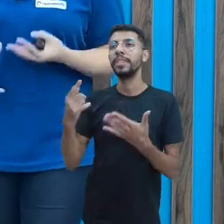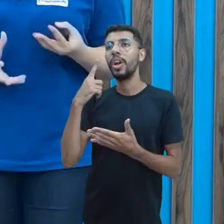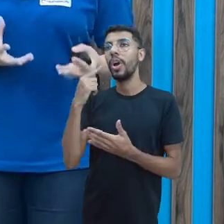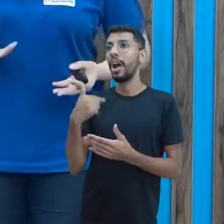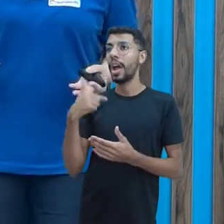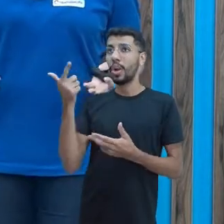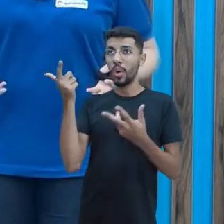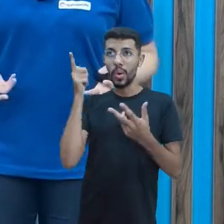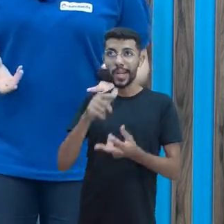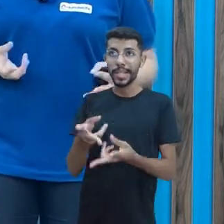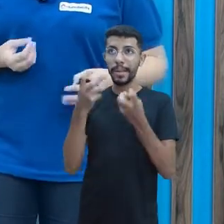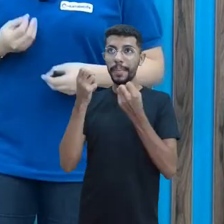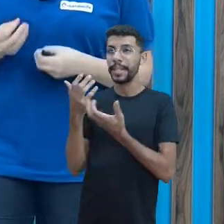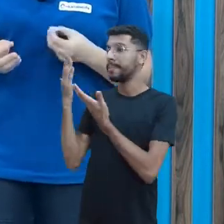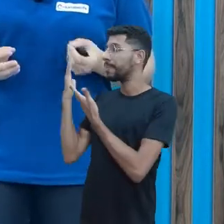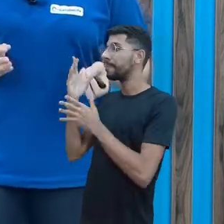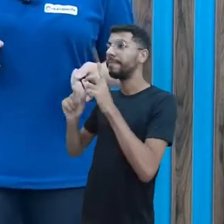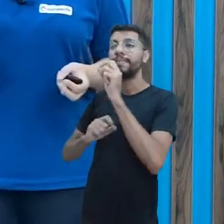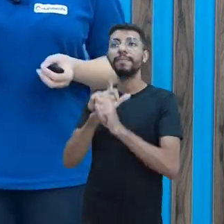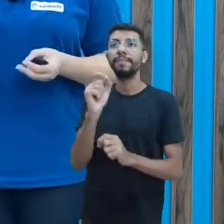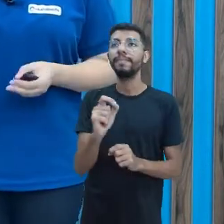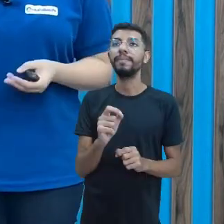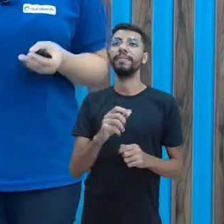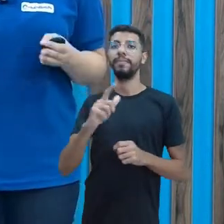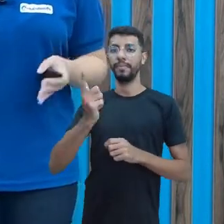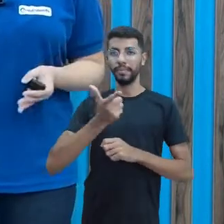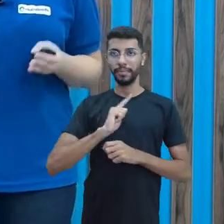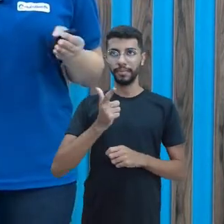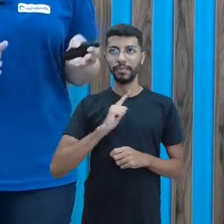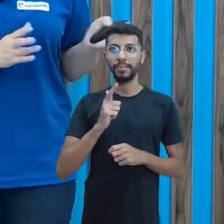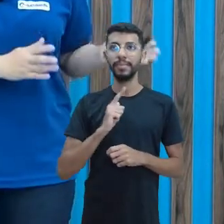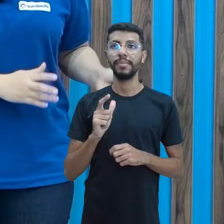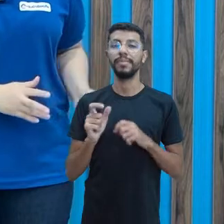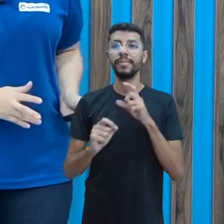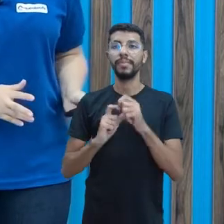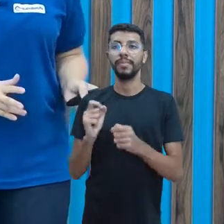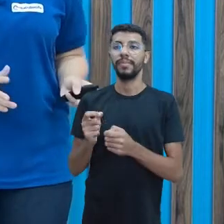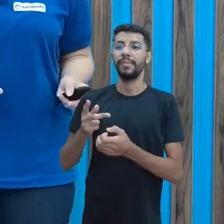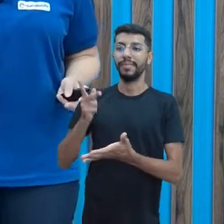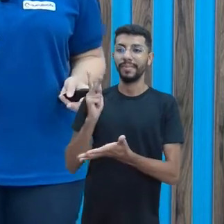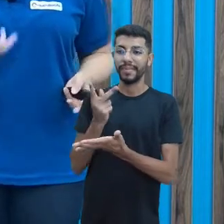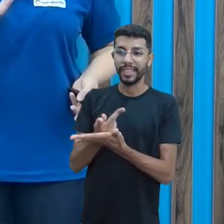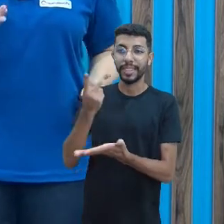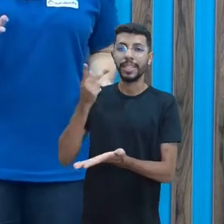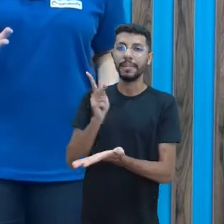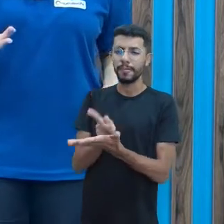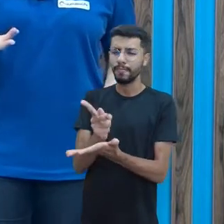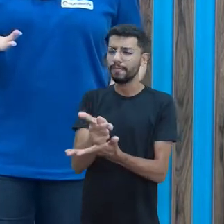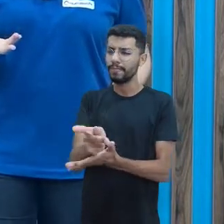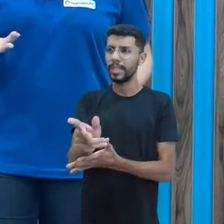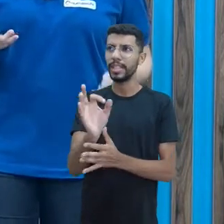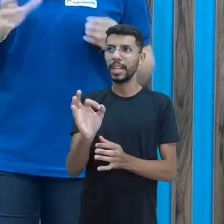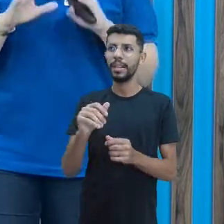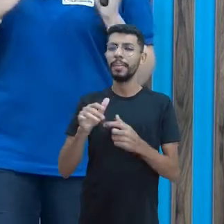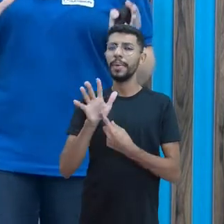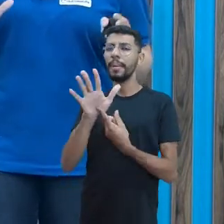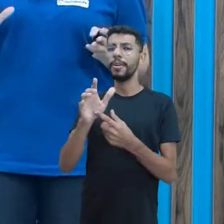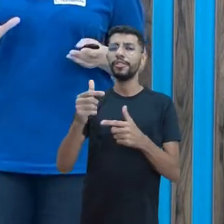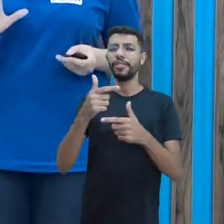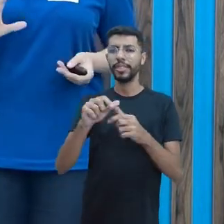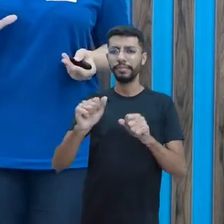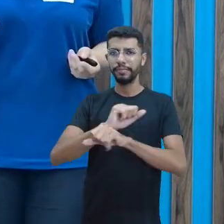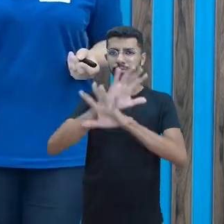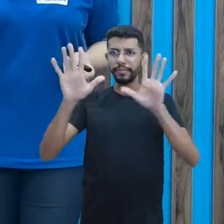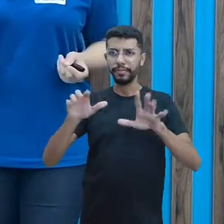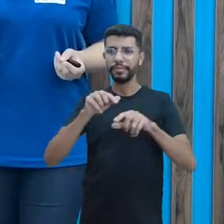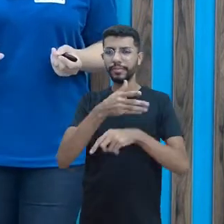né, antes da gente começar a aula, eu já verifiquei aí que existe uma coisa sucessiva acontecendo, para já deixar para você o probleminha esclarecido